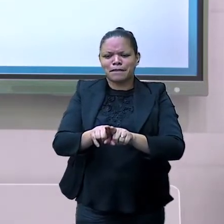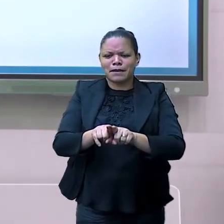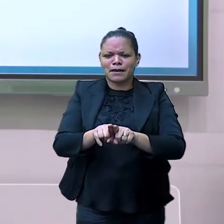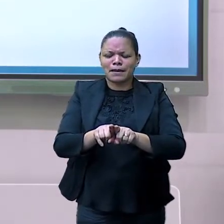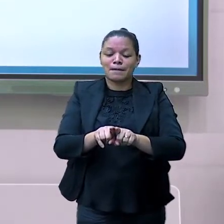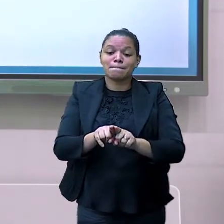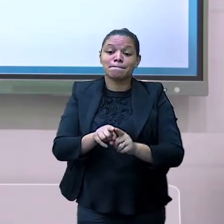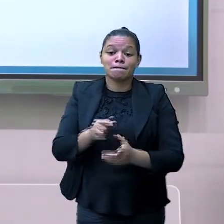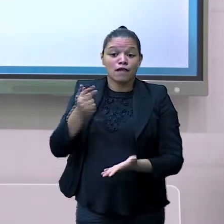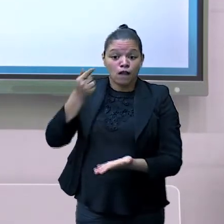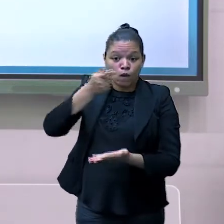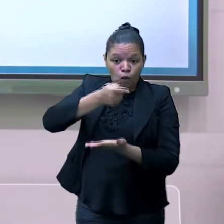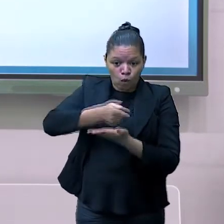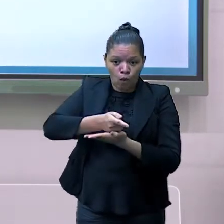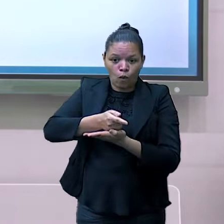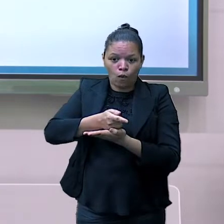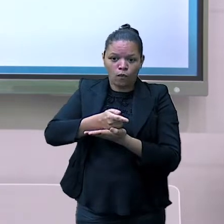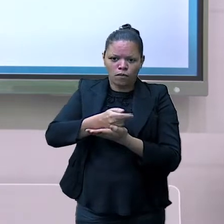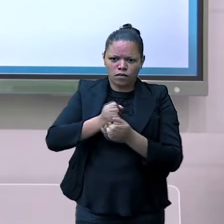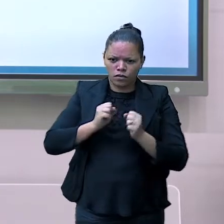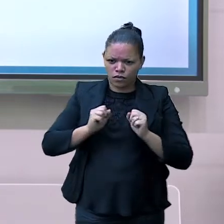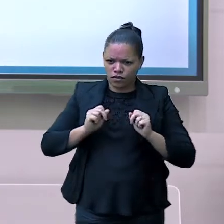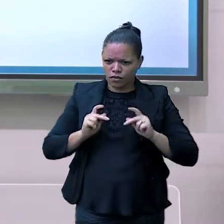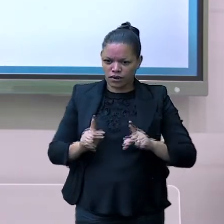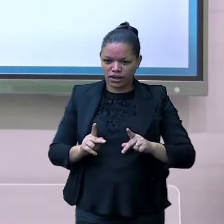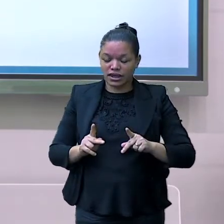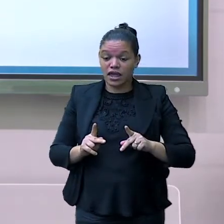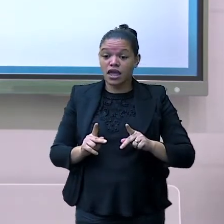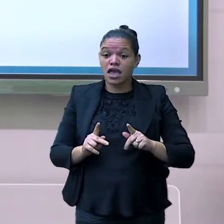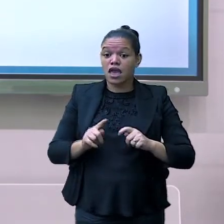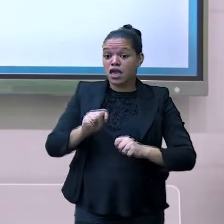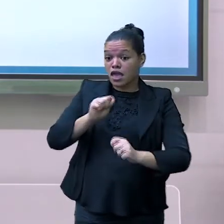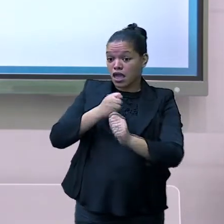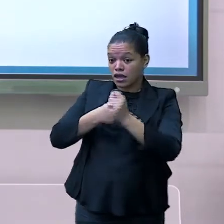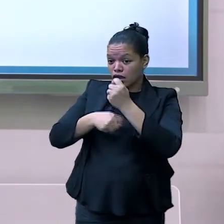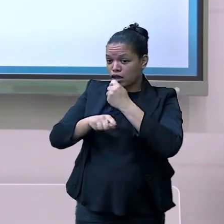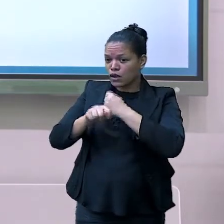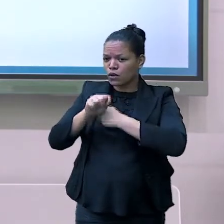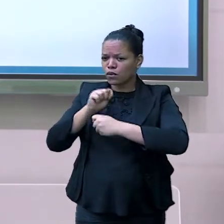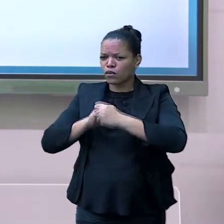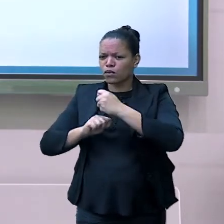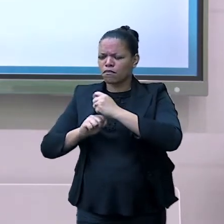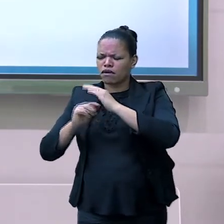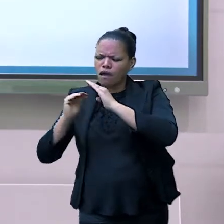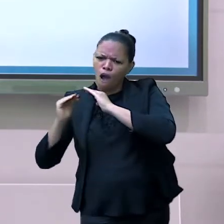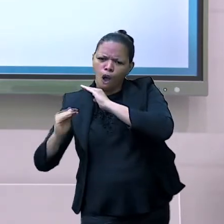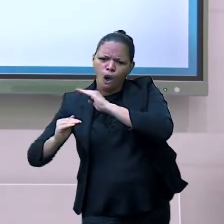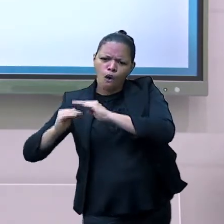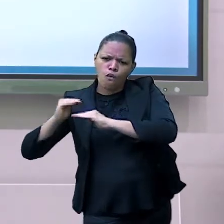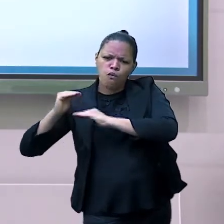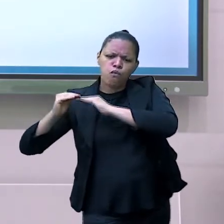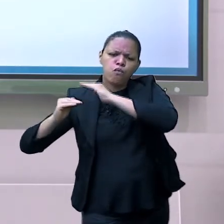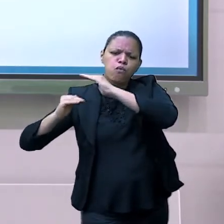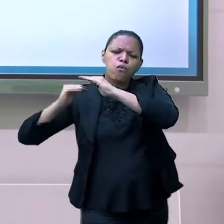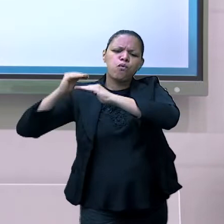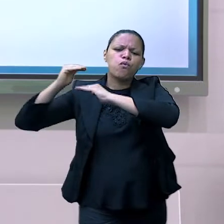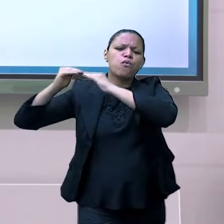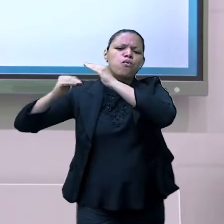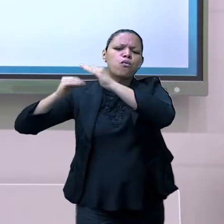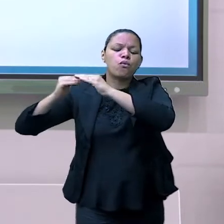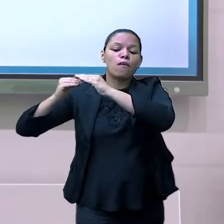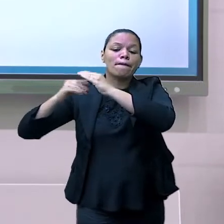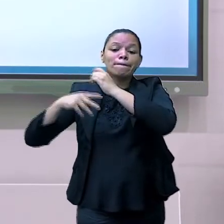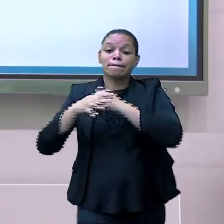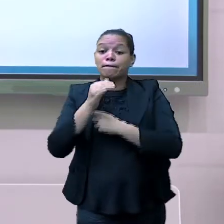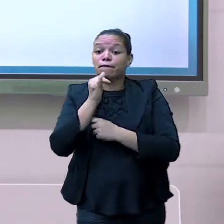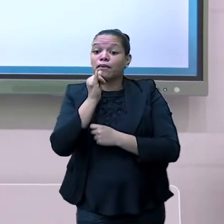produto, ele pode sim alavancar a economia de um país, como por exemplo, o trigo, a soja, o açúcar,